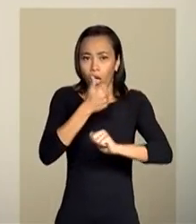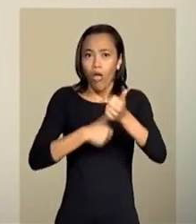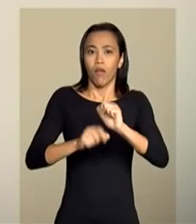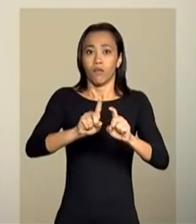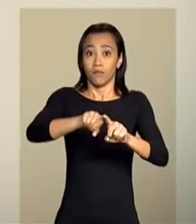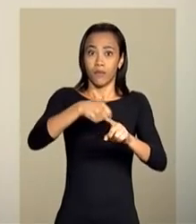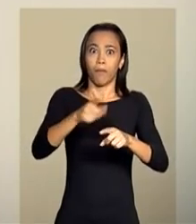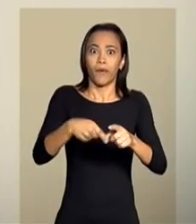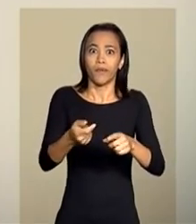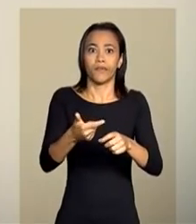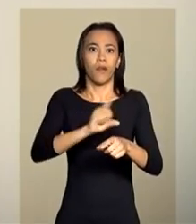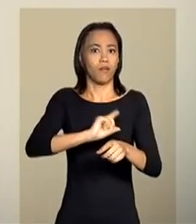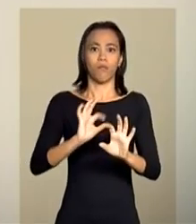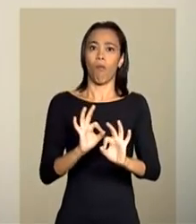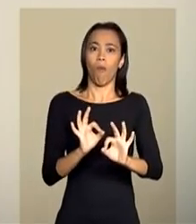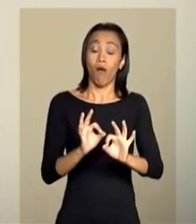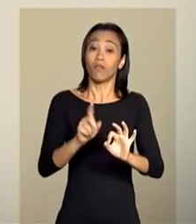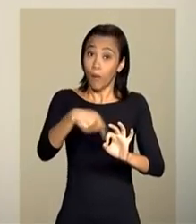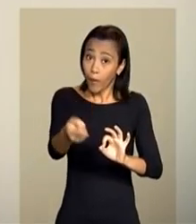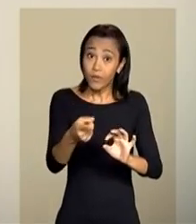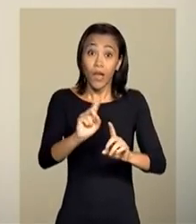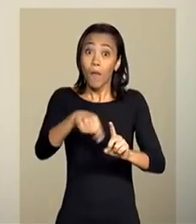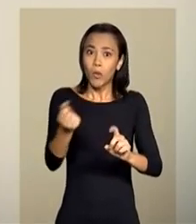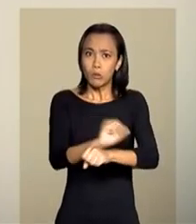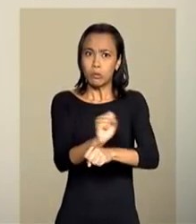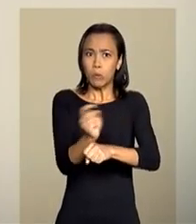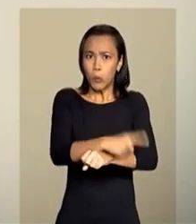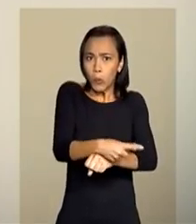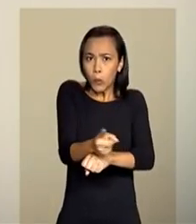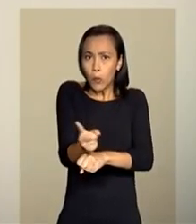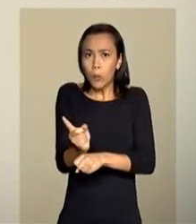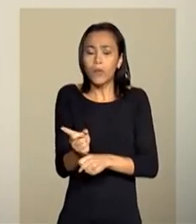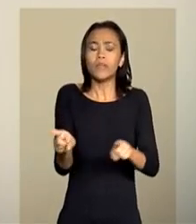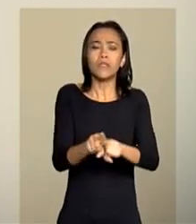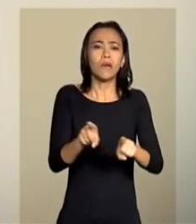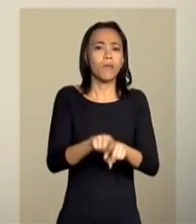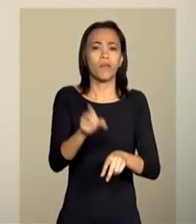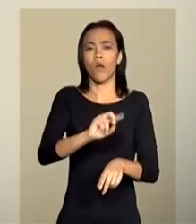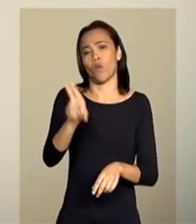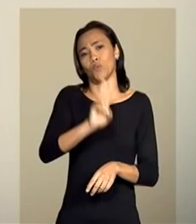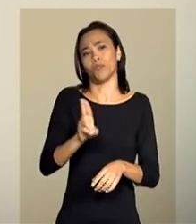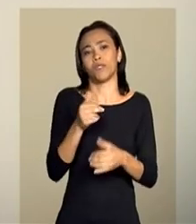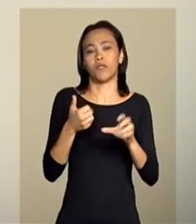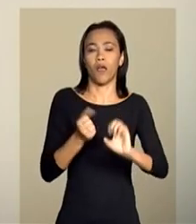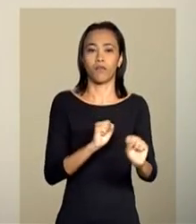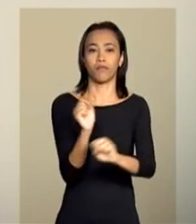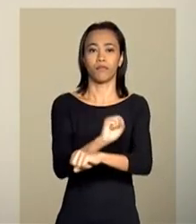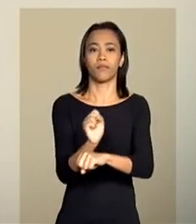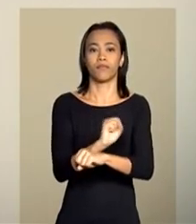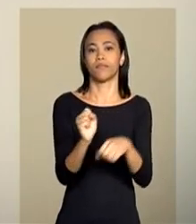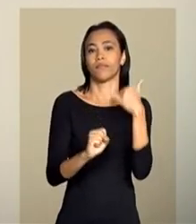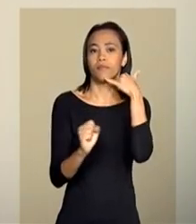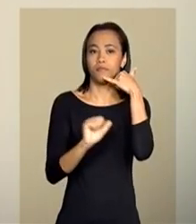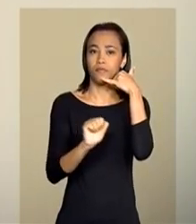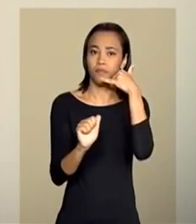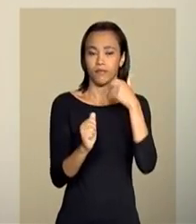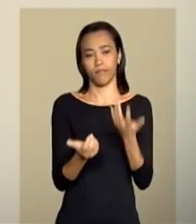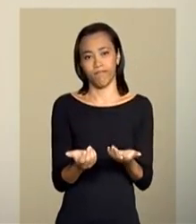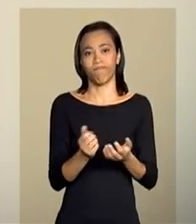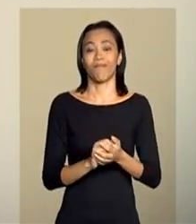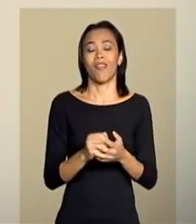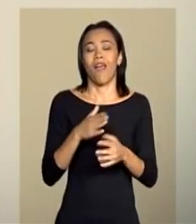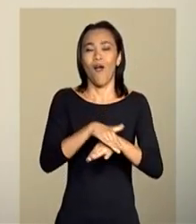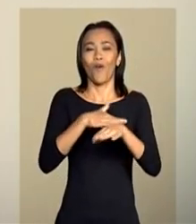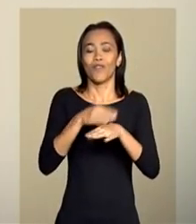antes de dirigir não dirigir em alta velocidade e não usar o se enquanto está no volante Presidente a